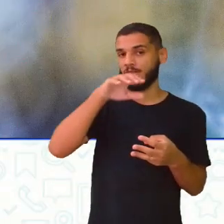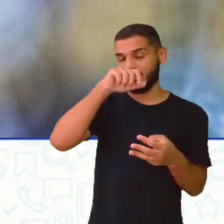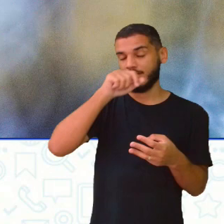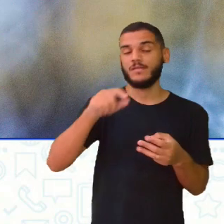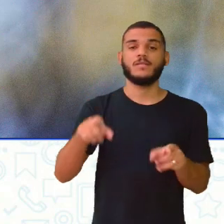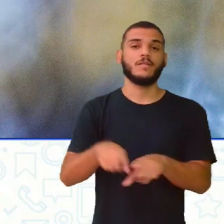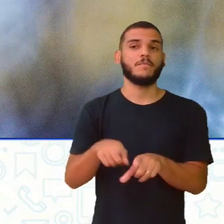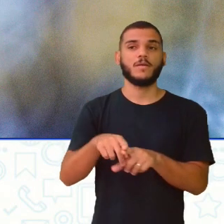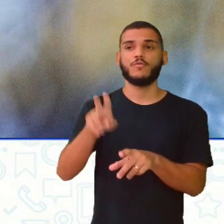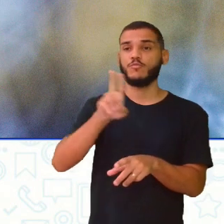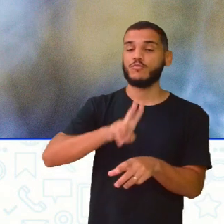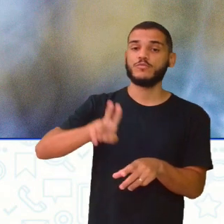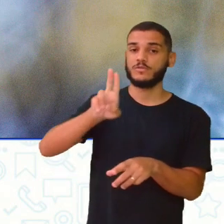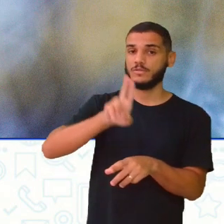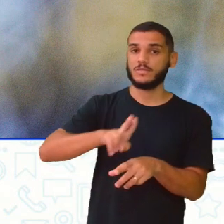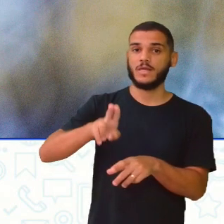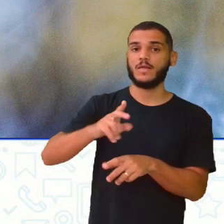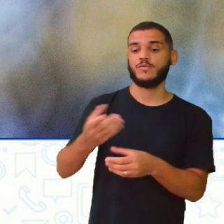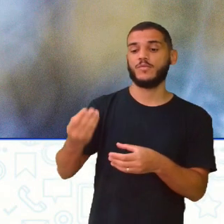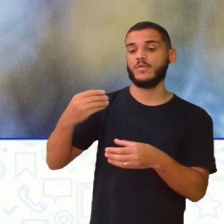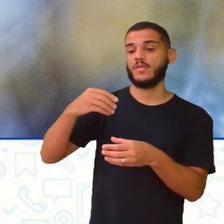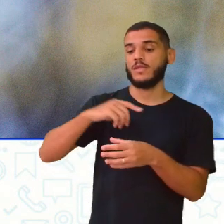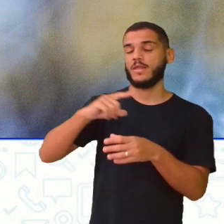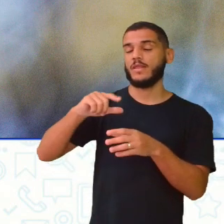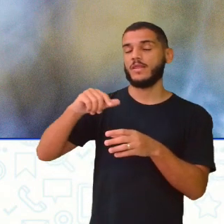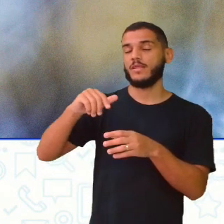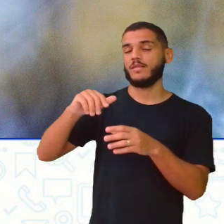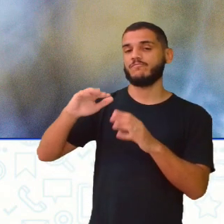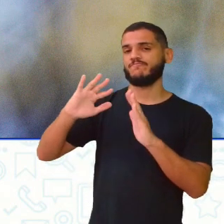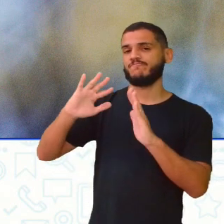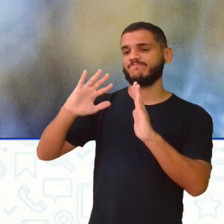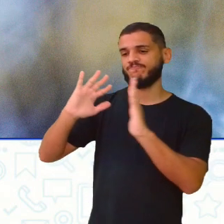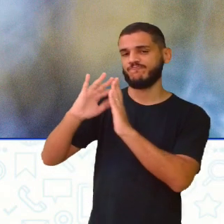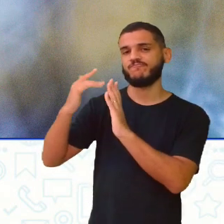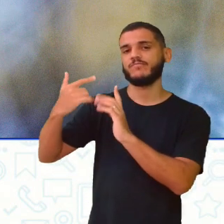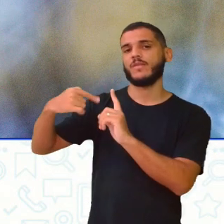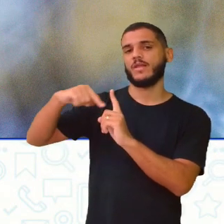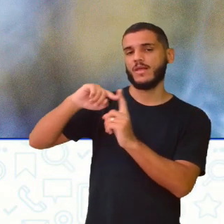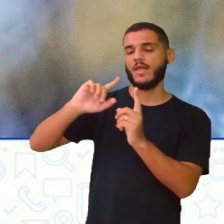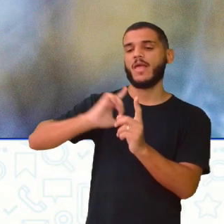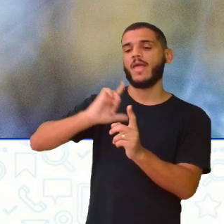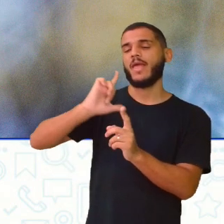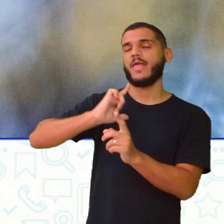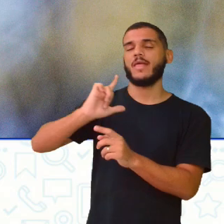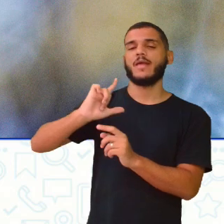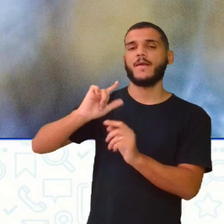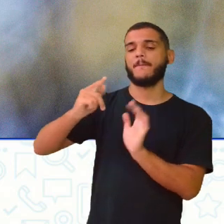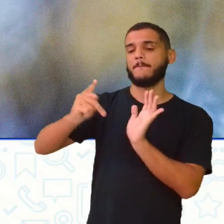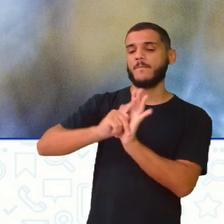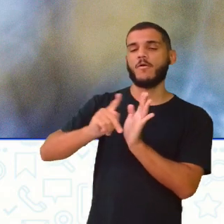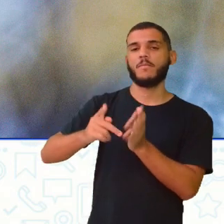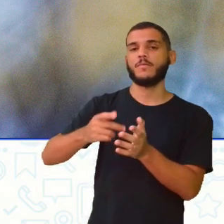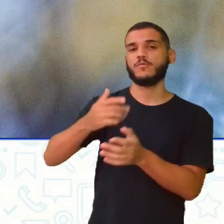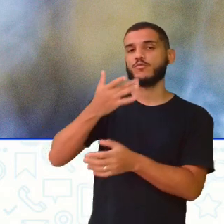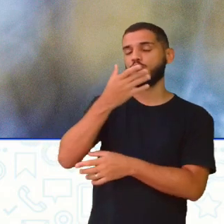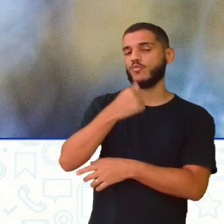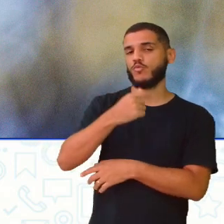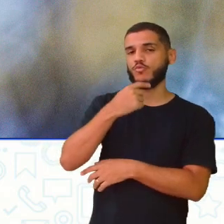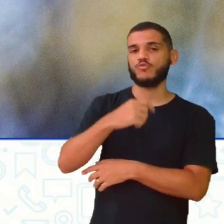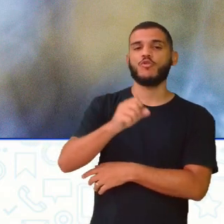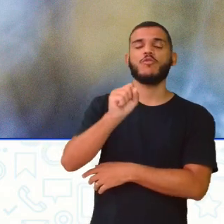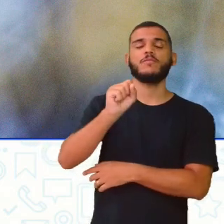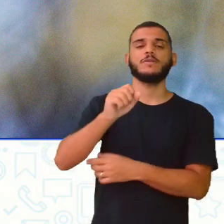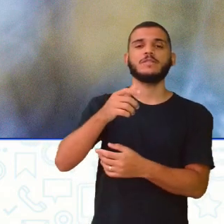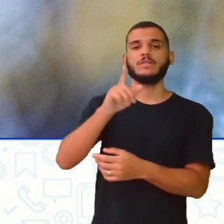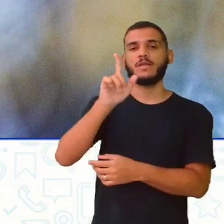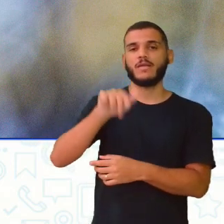nos templos, era um presente exclusivo aos sacerdotes, não é? Reforçando assim a